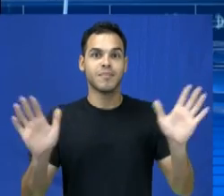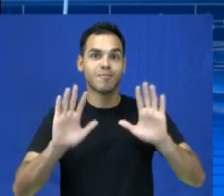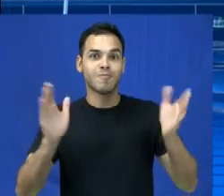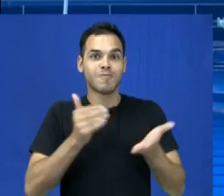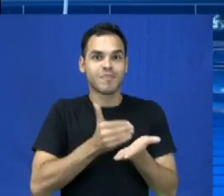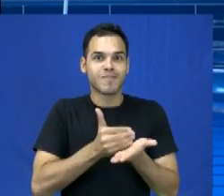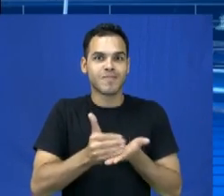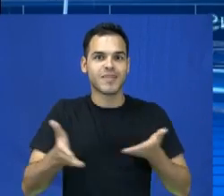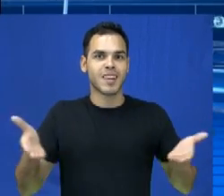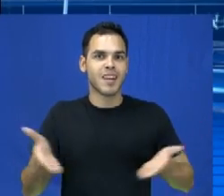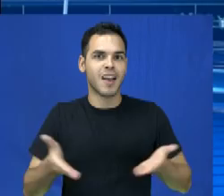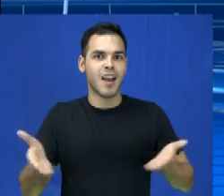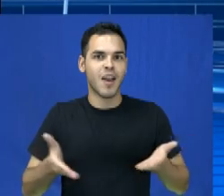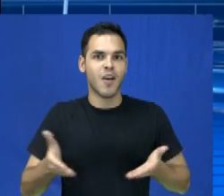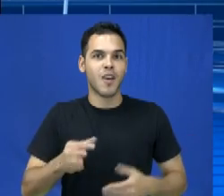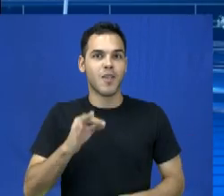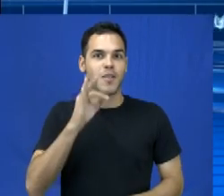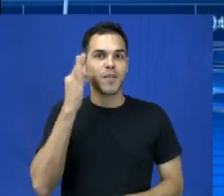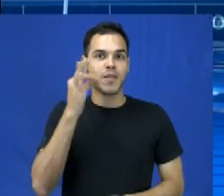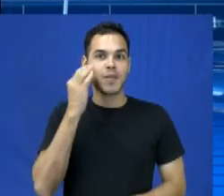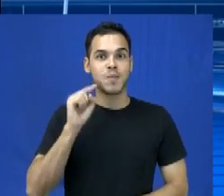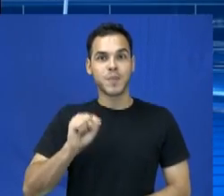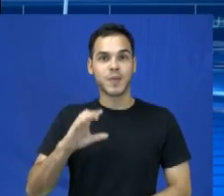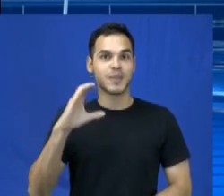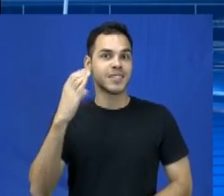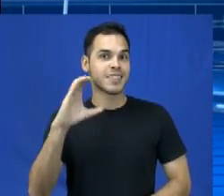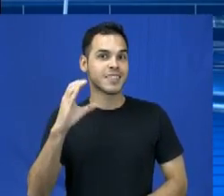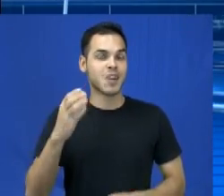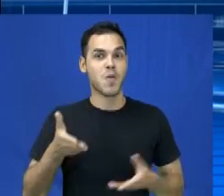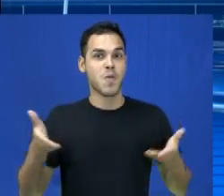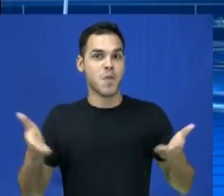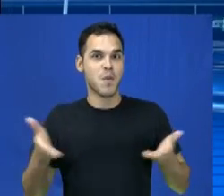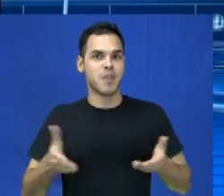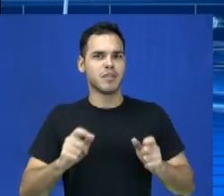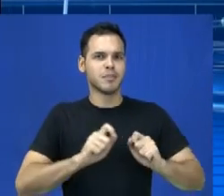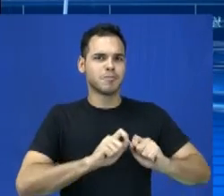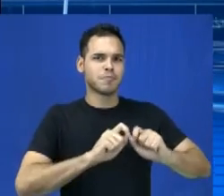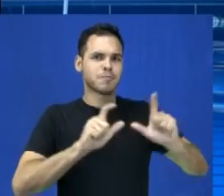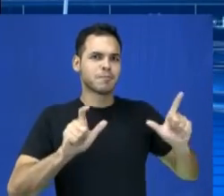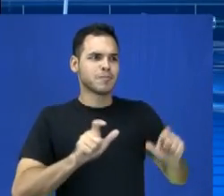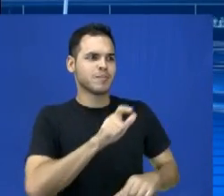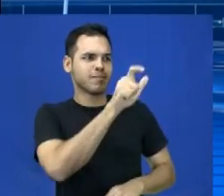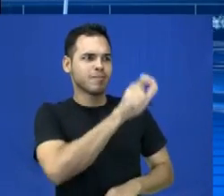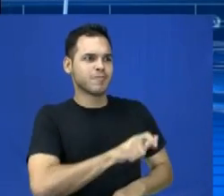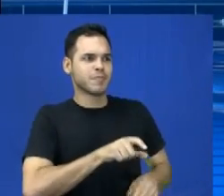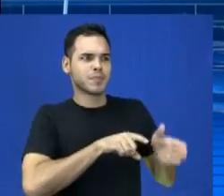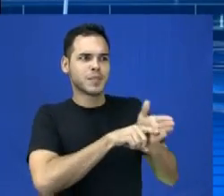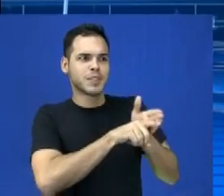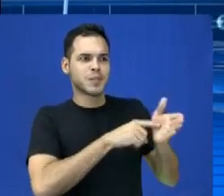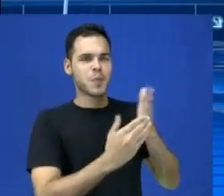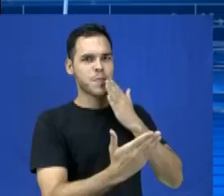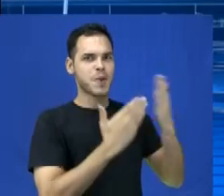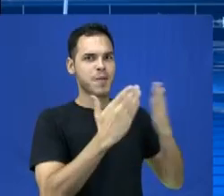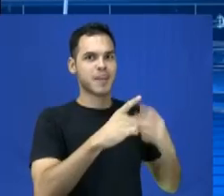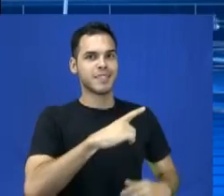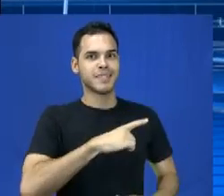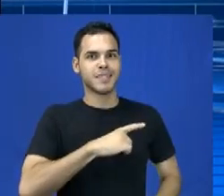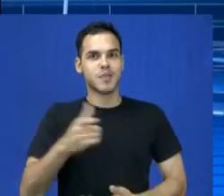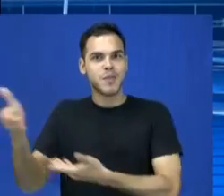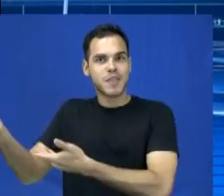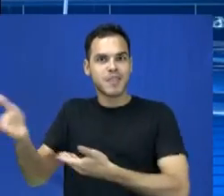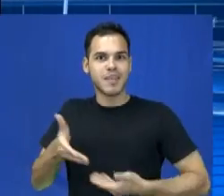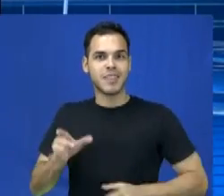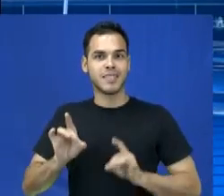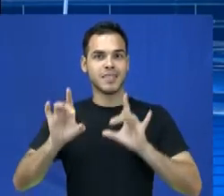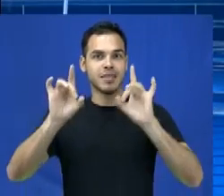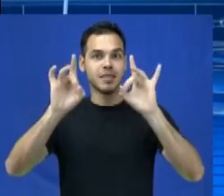Olá! Começa agora o FMT.Ciência. E hoje no nosso quadro Conversa com Pesquisador, contamos com uma participação muito